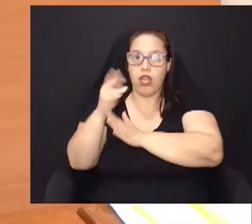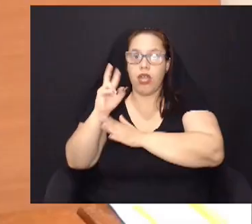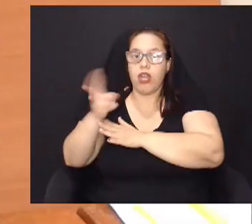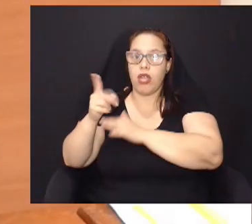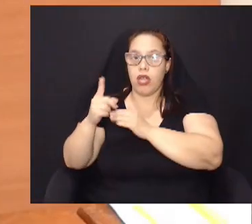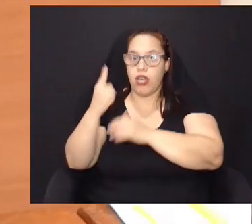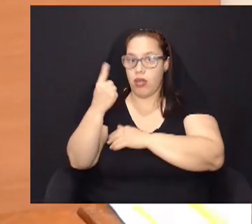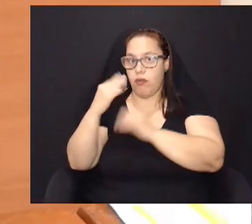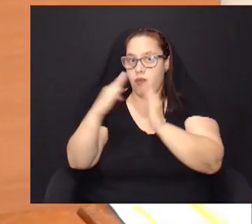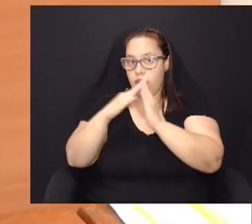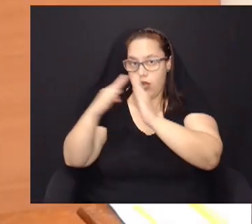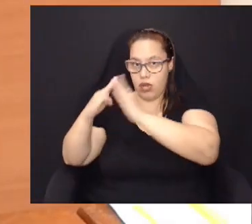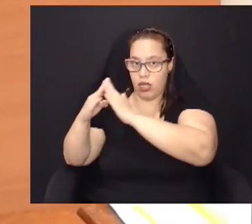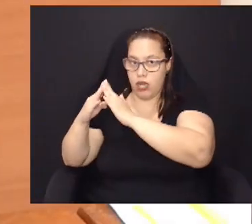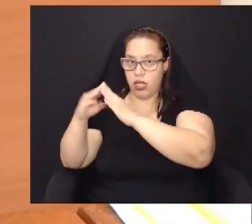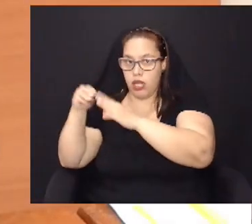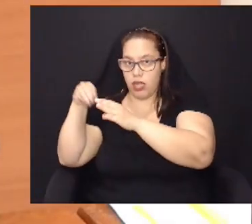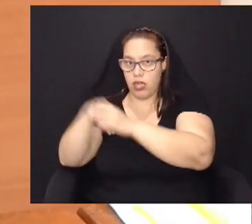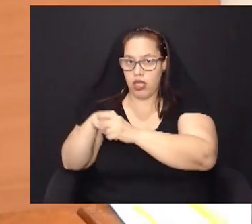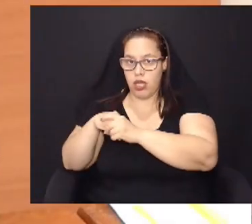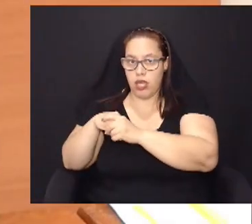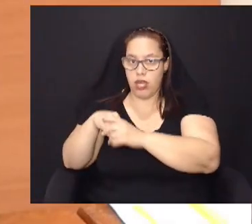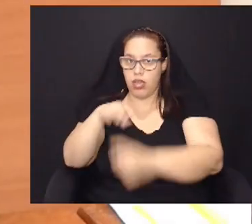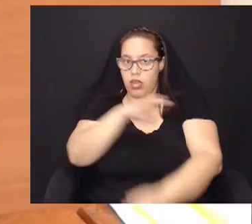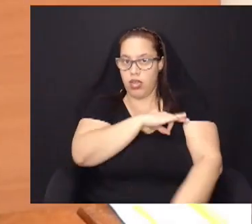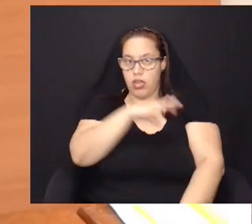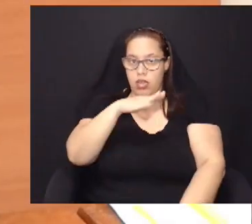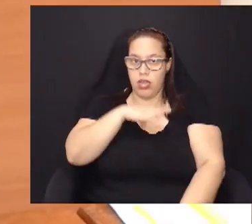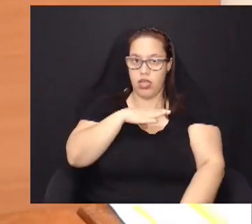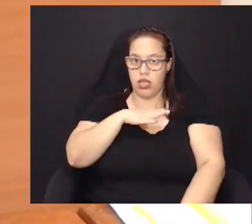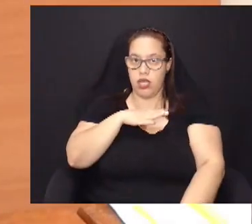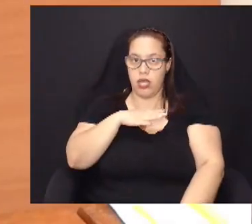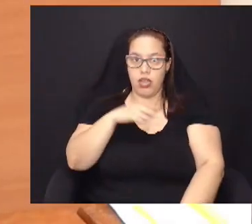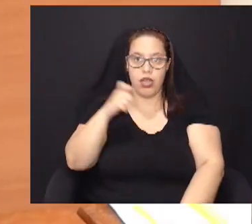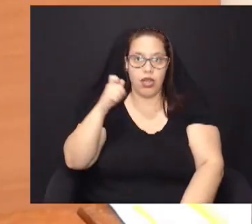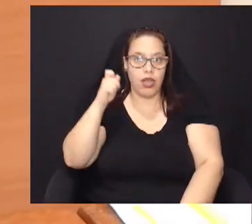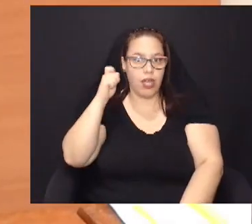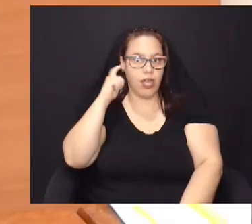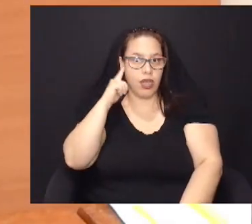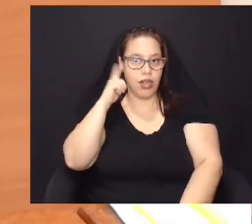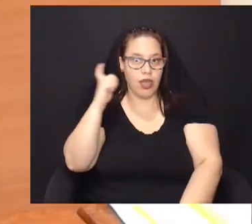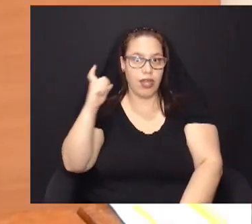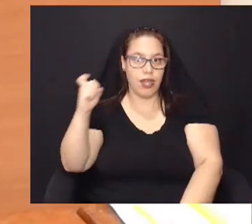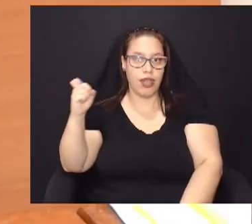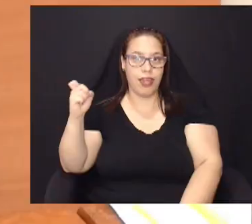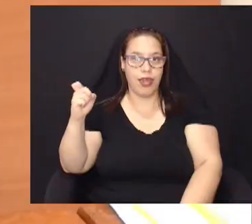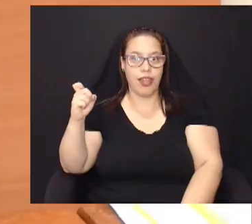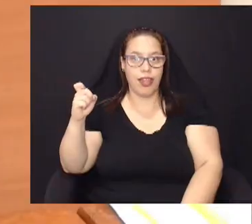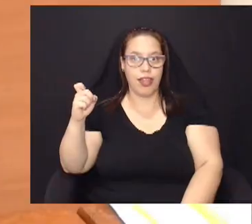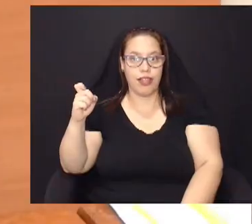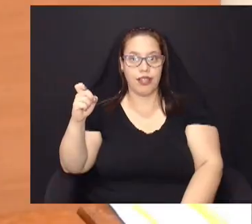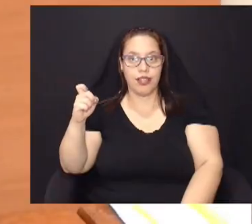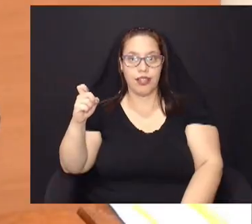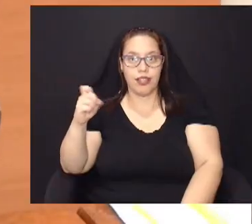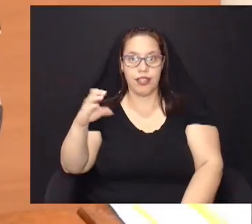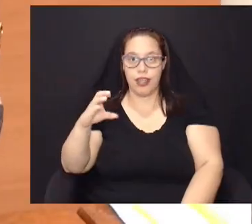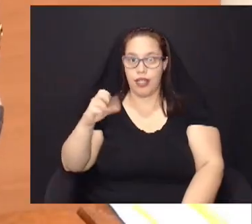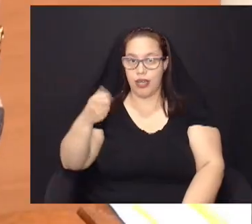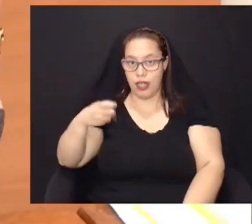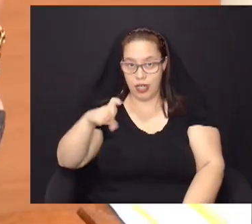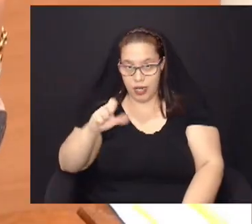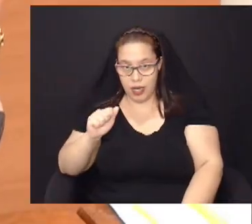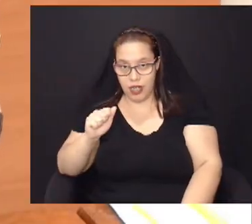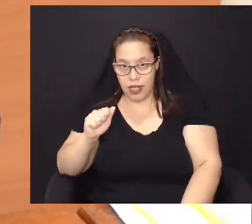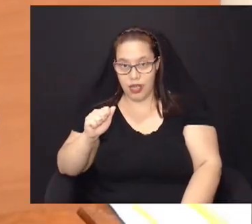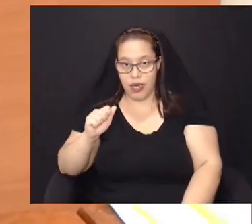casa habitada. A guarda não mede mais nem na caixa de som, como já aconteceu, e nem no bar.